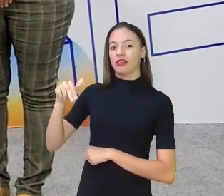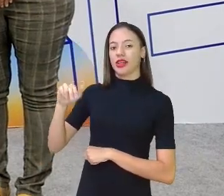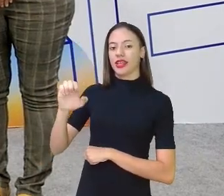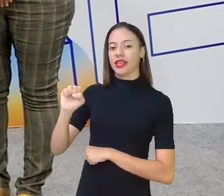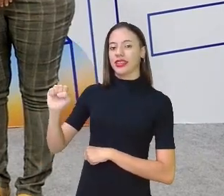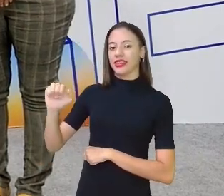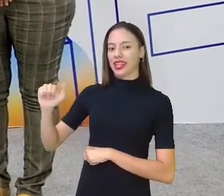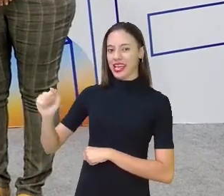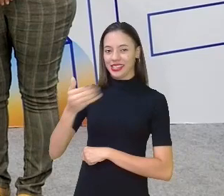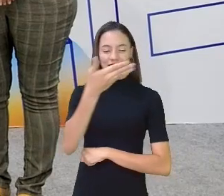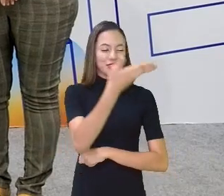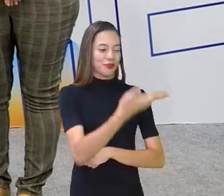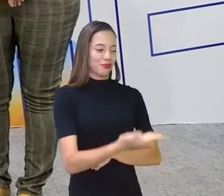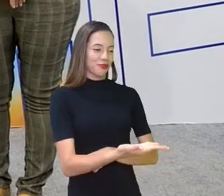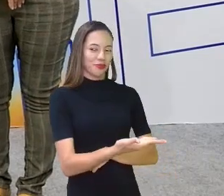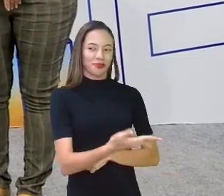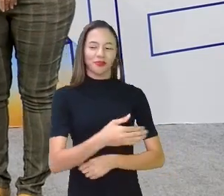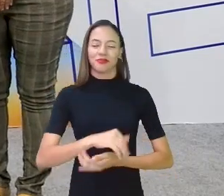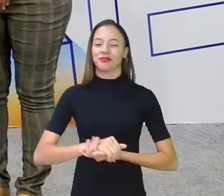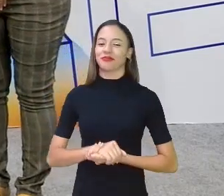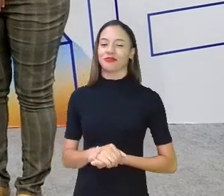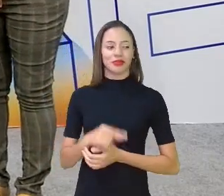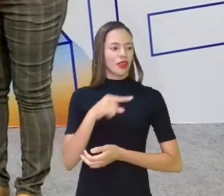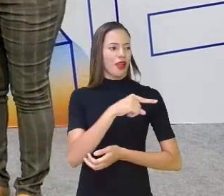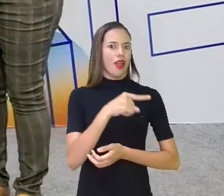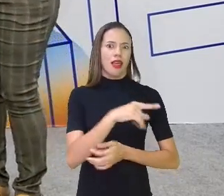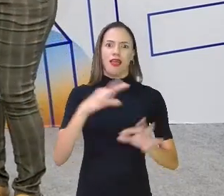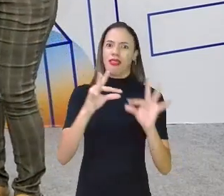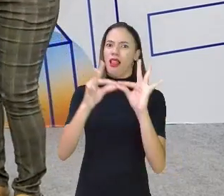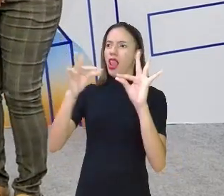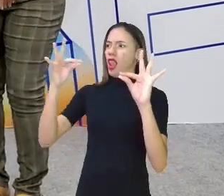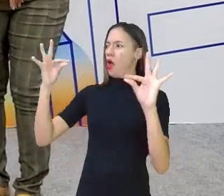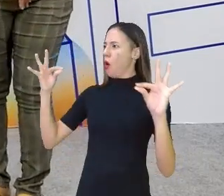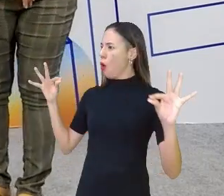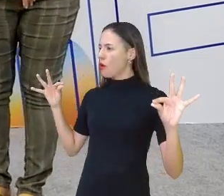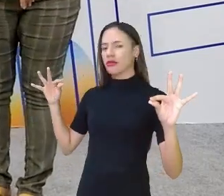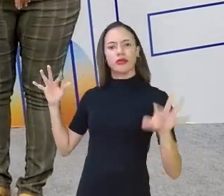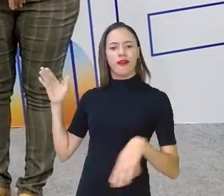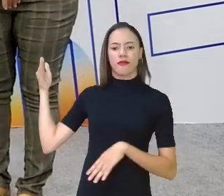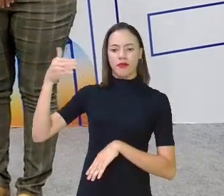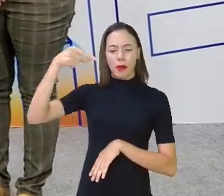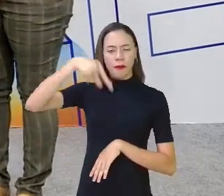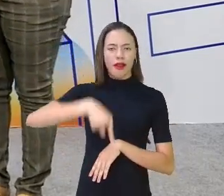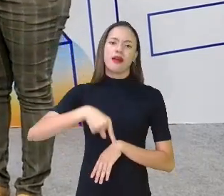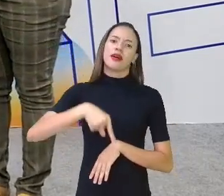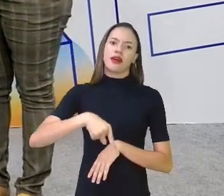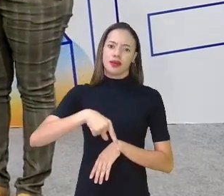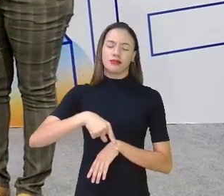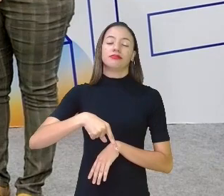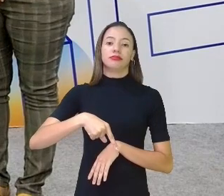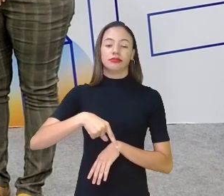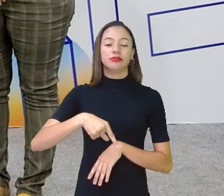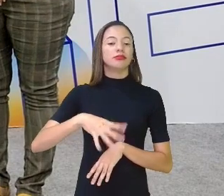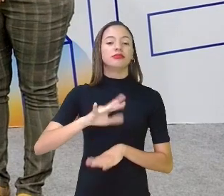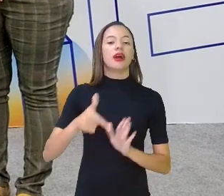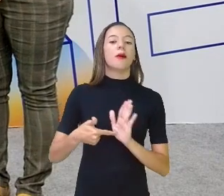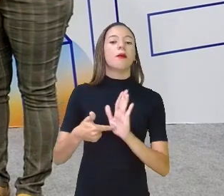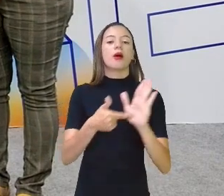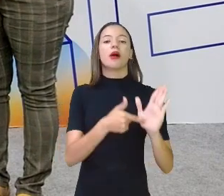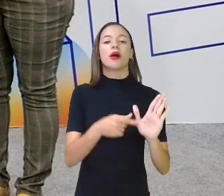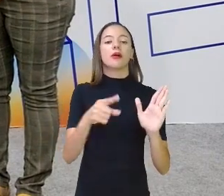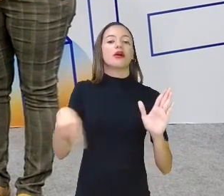Vanessa. É, sim, ela veio de longe, meu povo. Ela vai se apresentar para vocês. Ela veio de longe para trazer para a